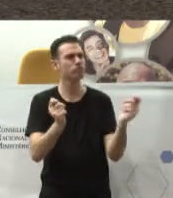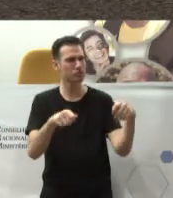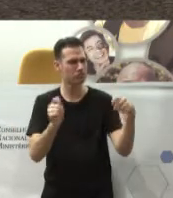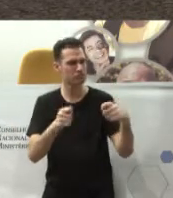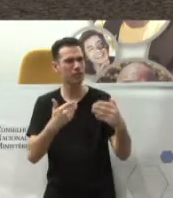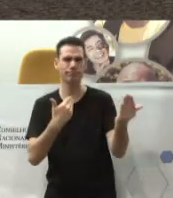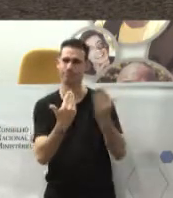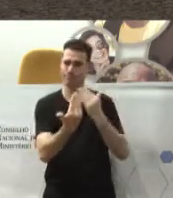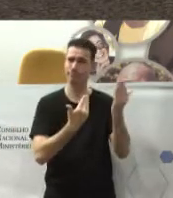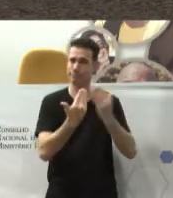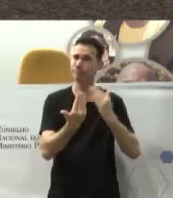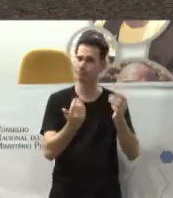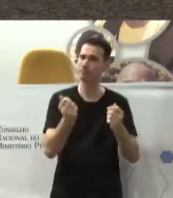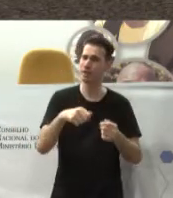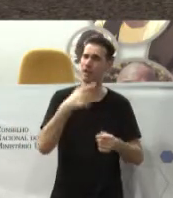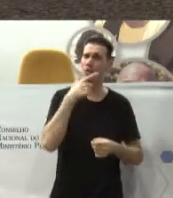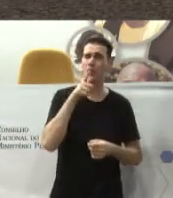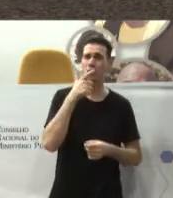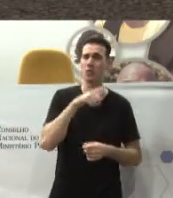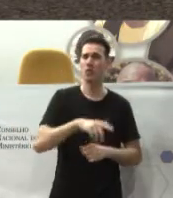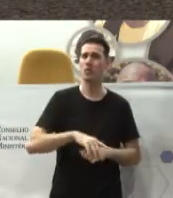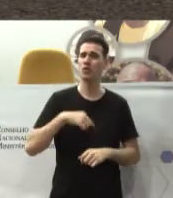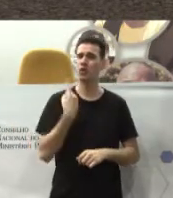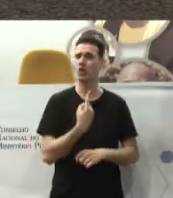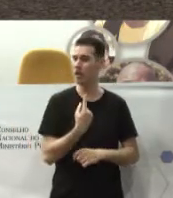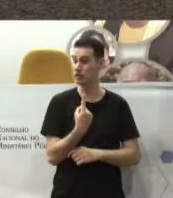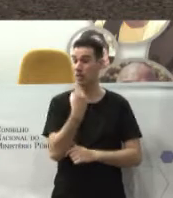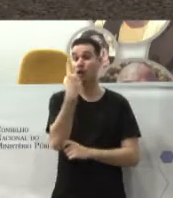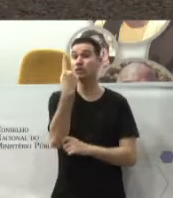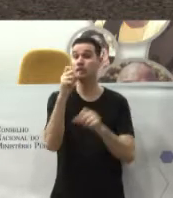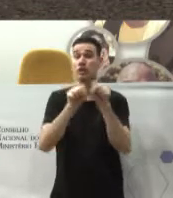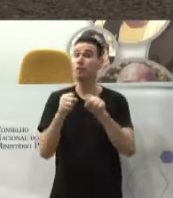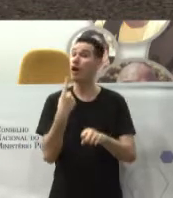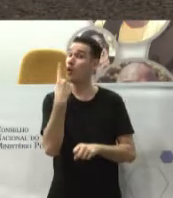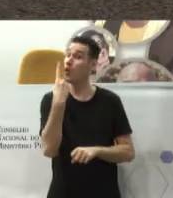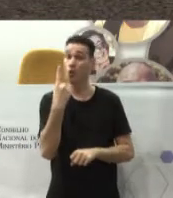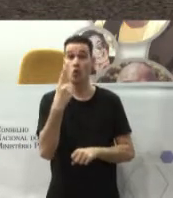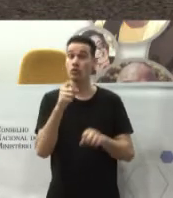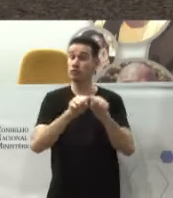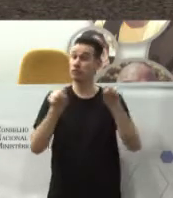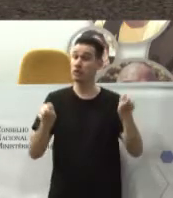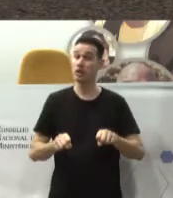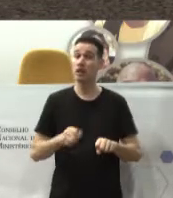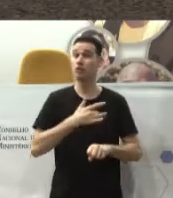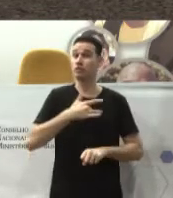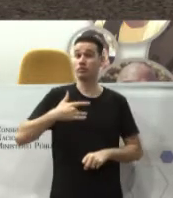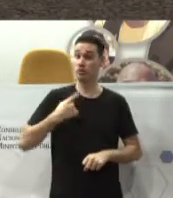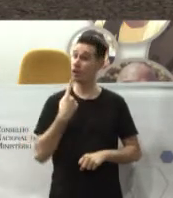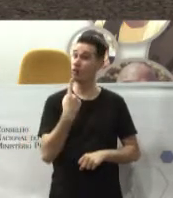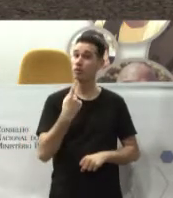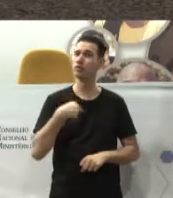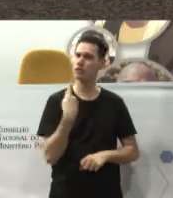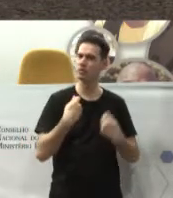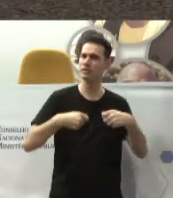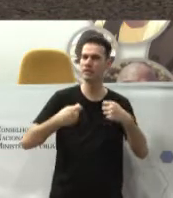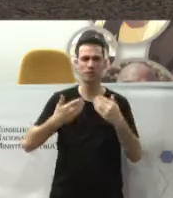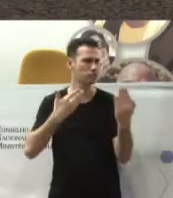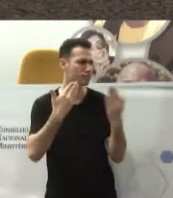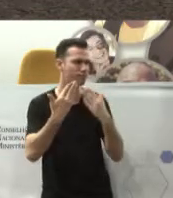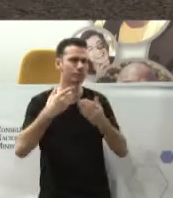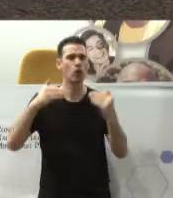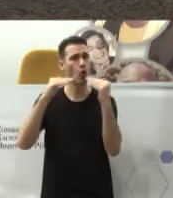Isso é perfeitamente possível, portanto, somos unos, só que o Sistema Único de Saúde se organiza melhor do que nós na distribuição das